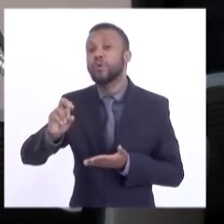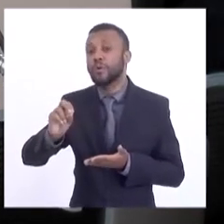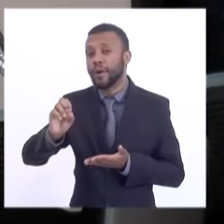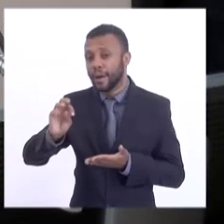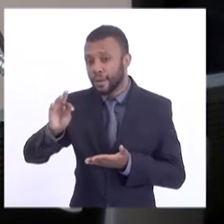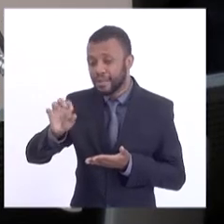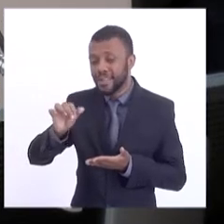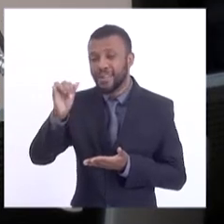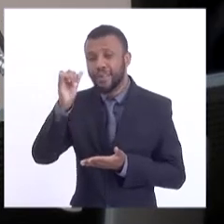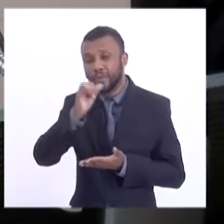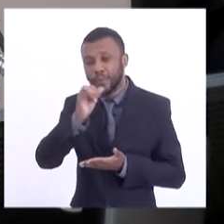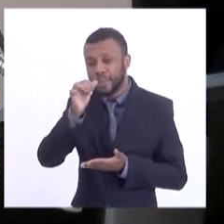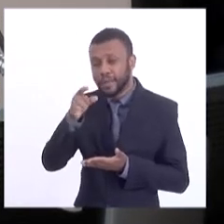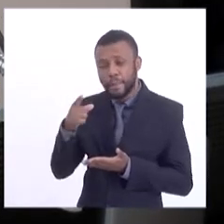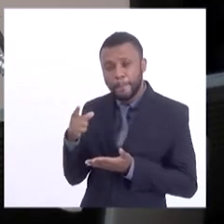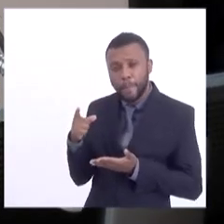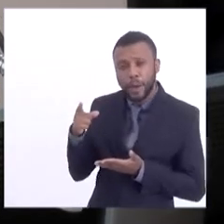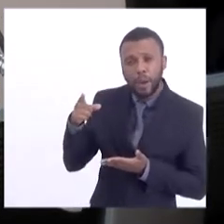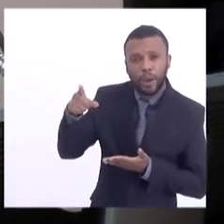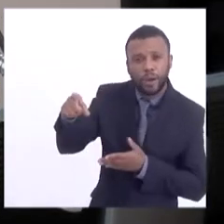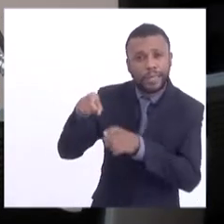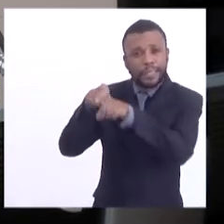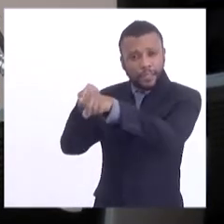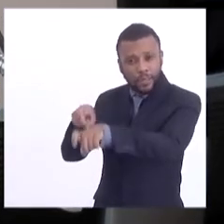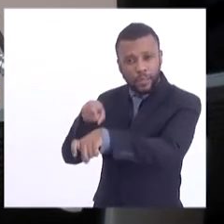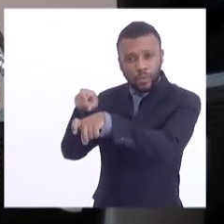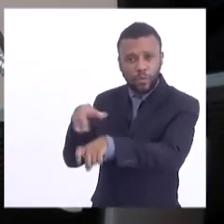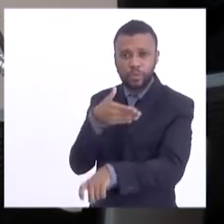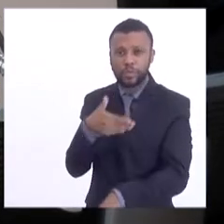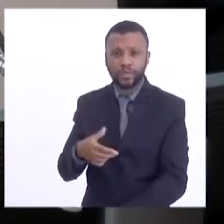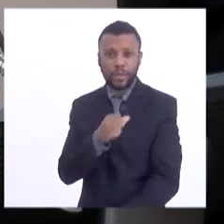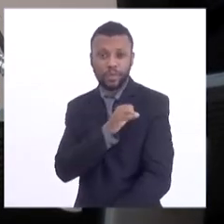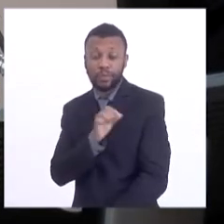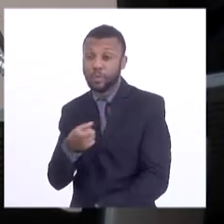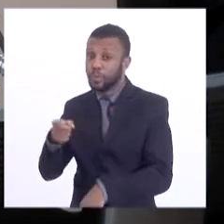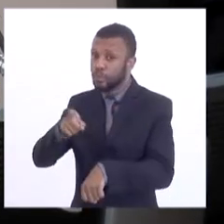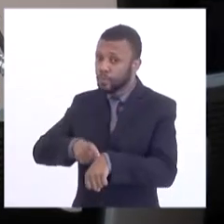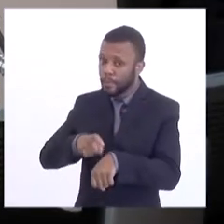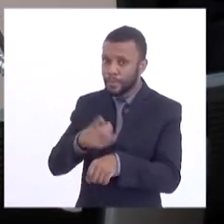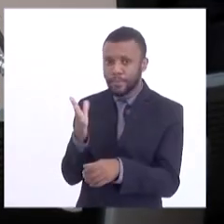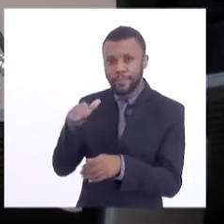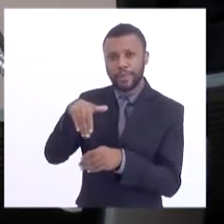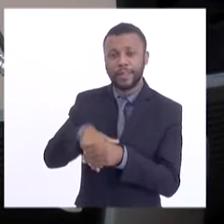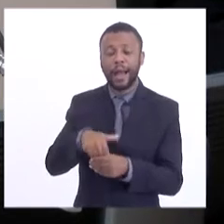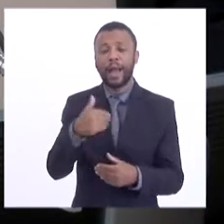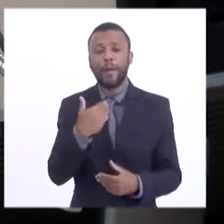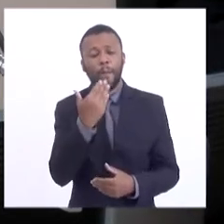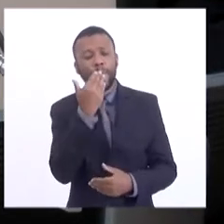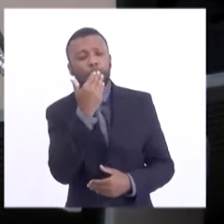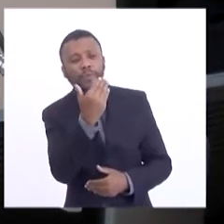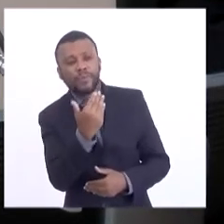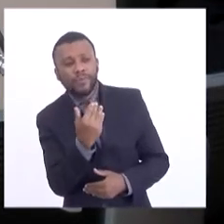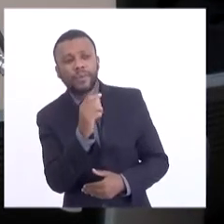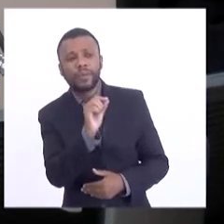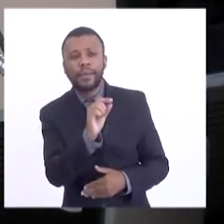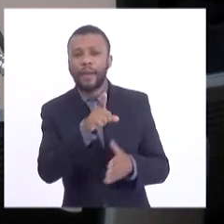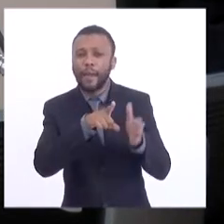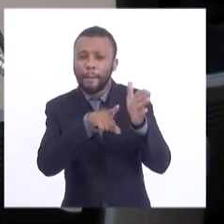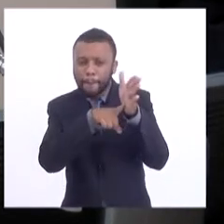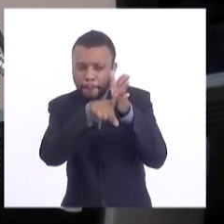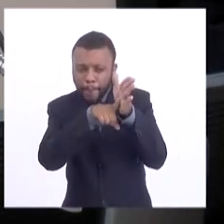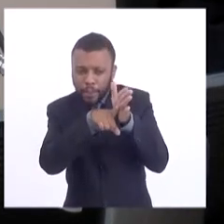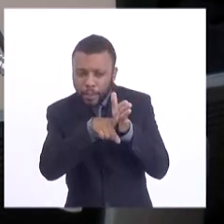eu na hora de votar Eu solicitei que fizesse uma consulta